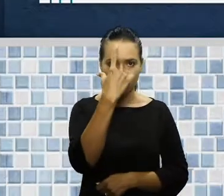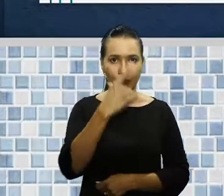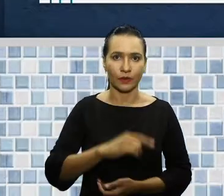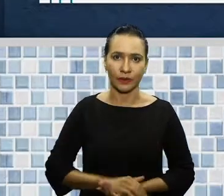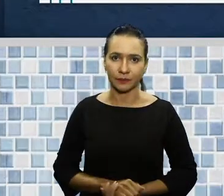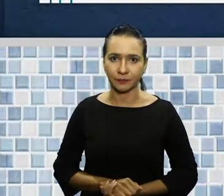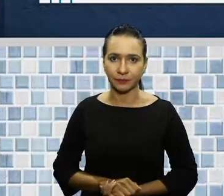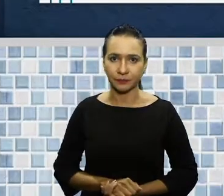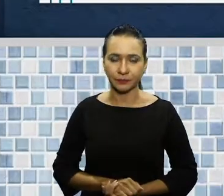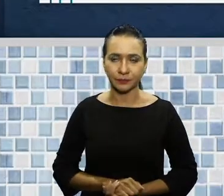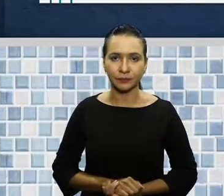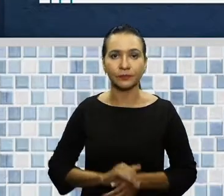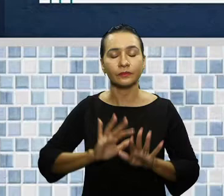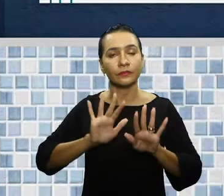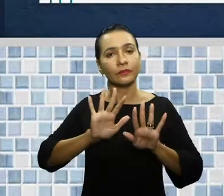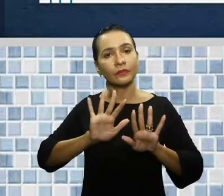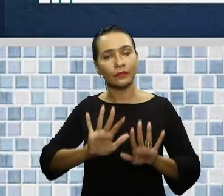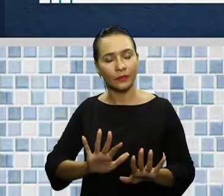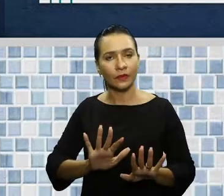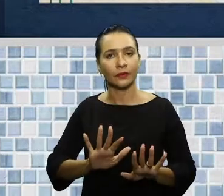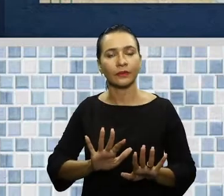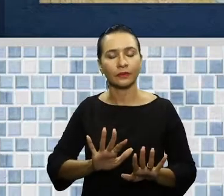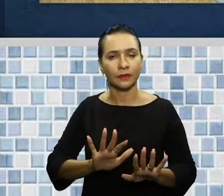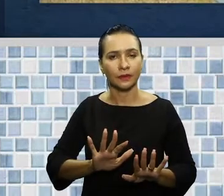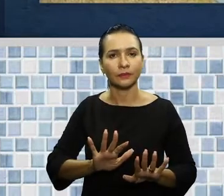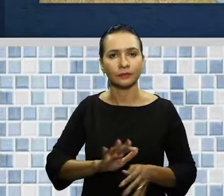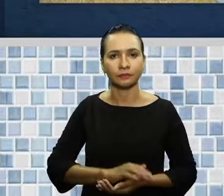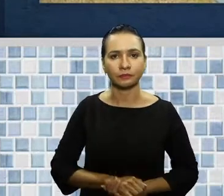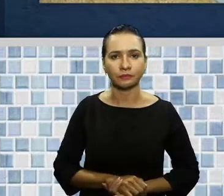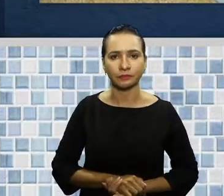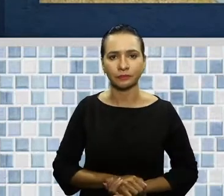planeta. Então, quando